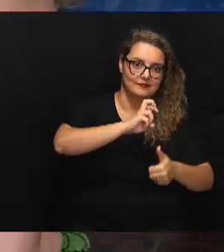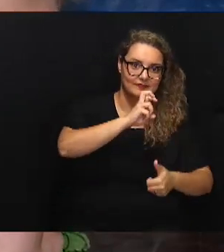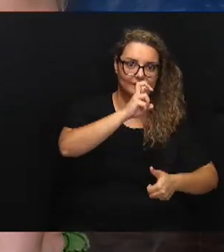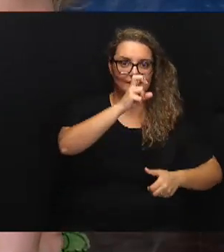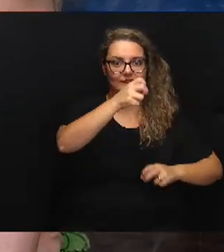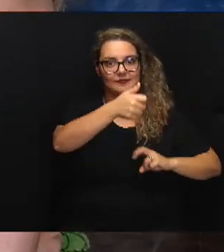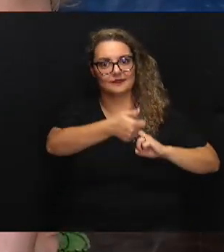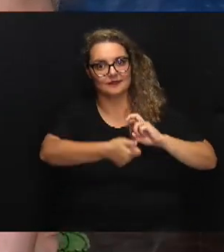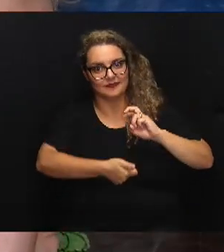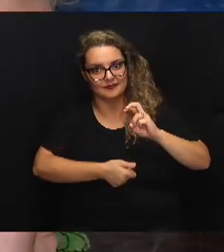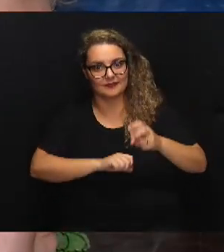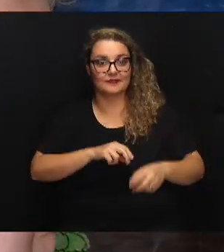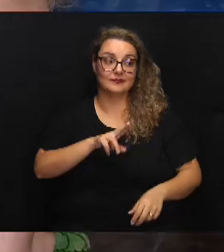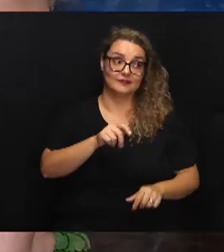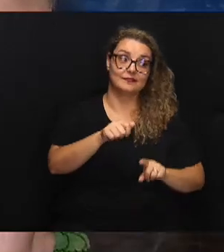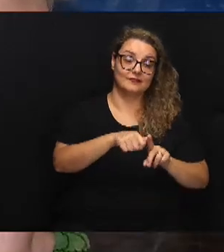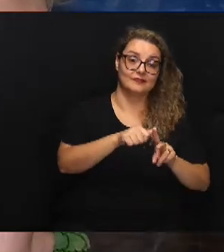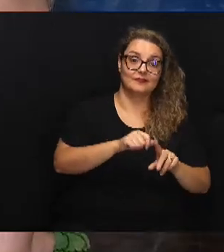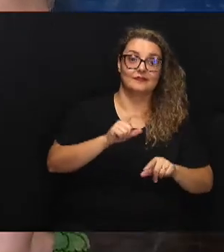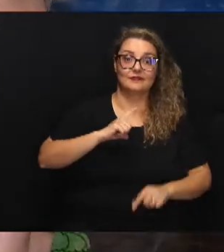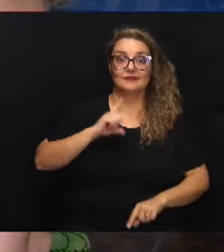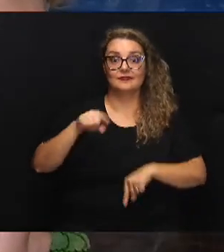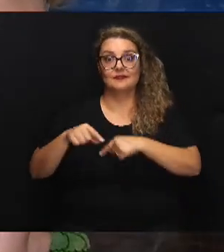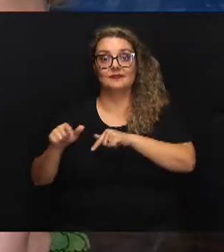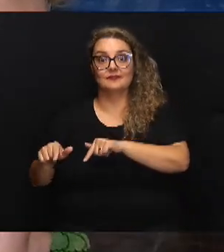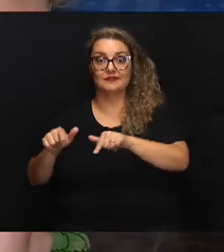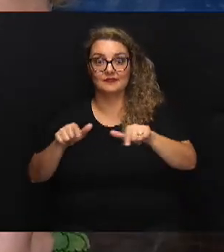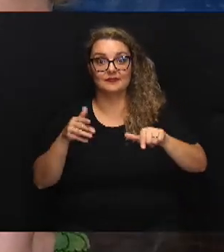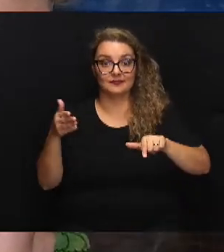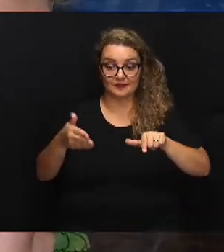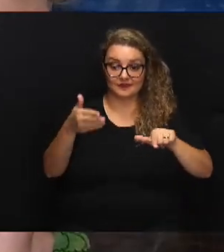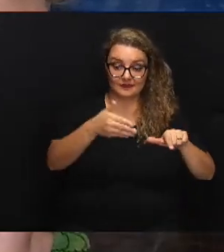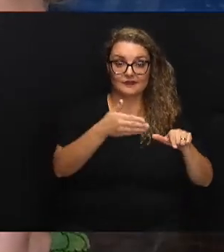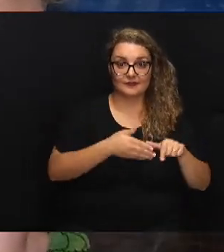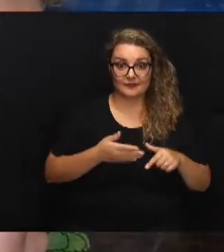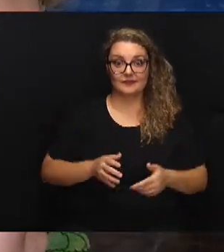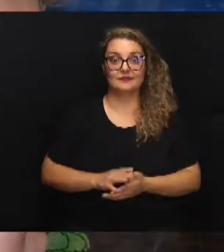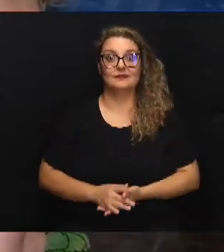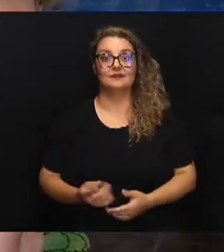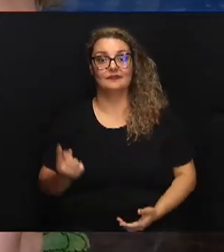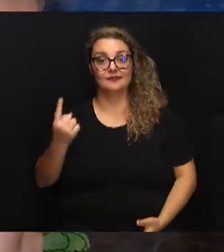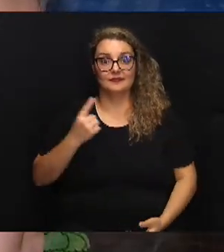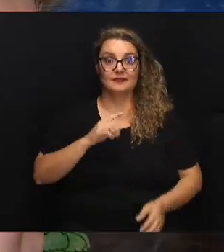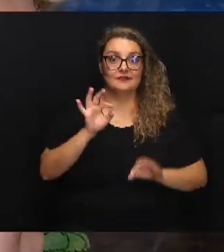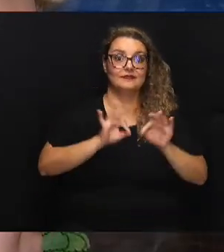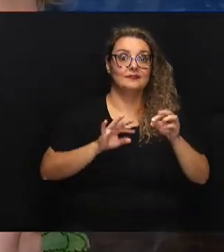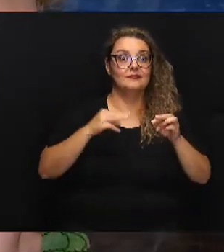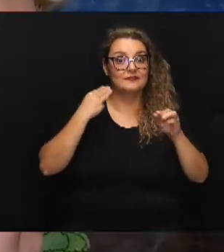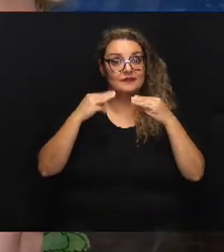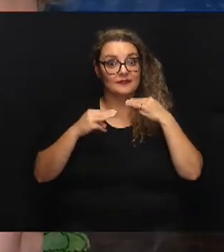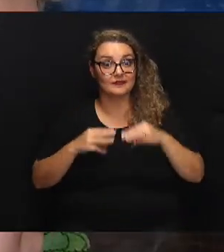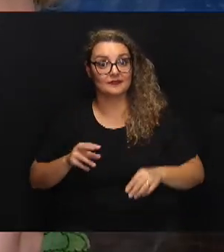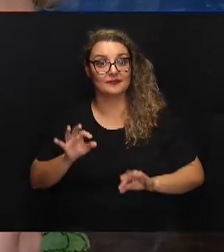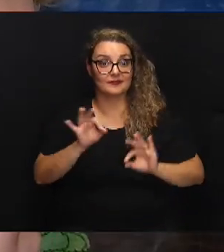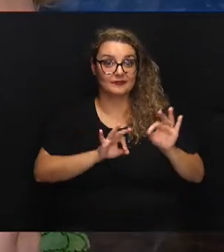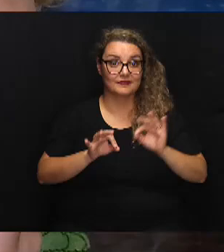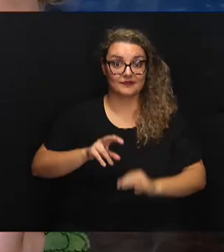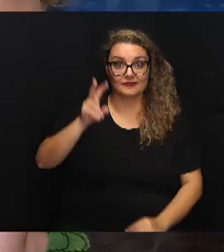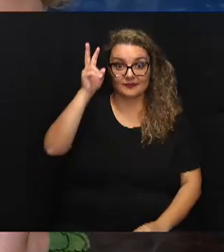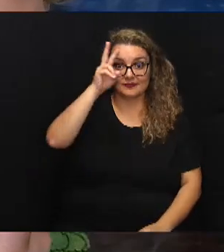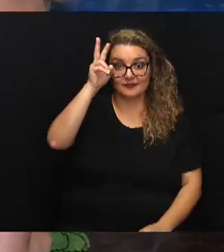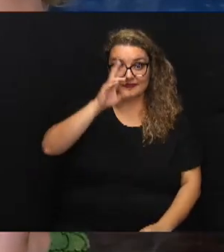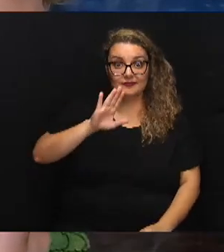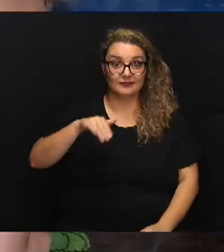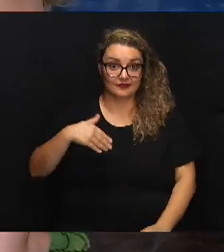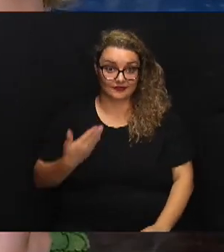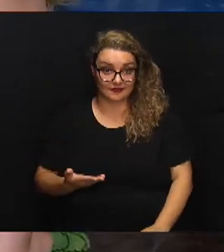tenho muitas atividades, né, e tem outros lugares que eu vou, e eu venho, preparo música, preparo a história. Quando a